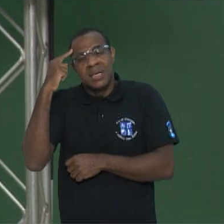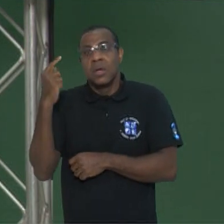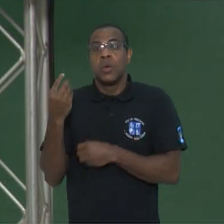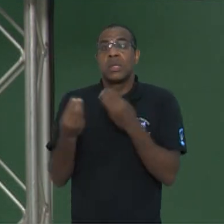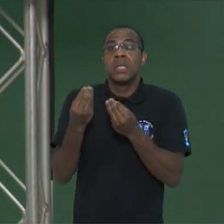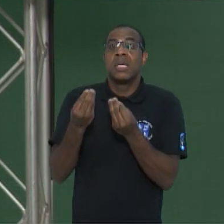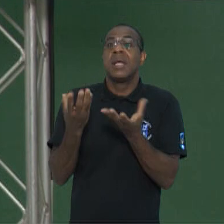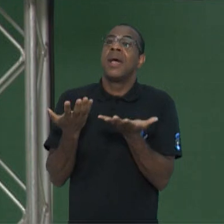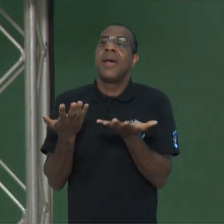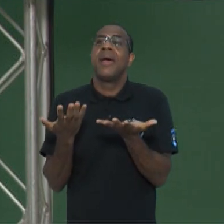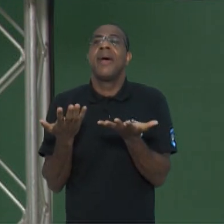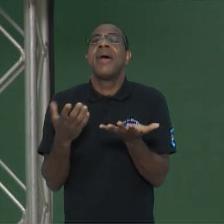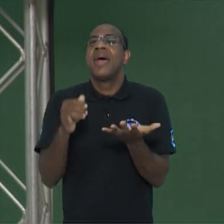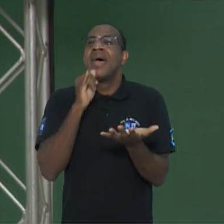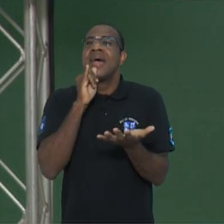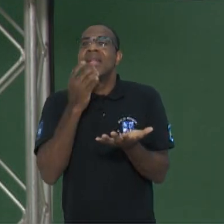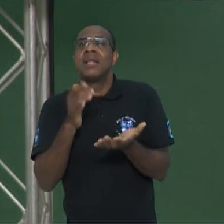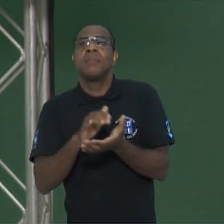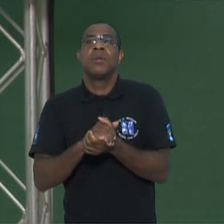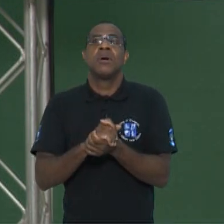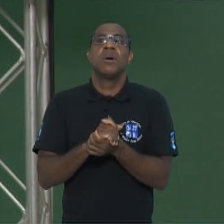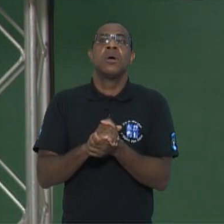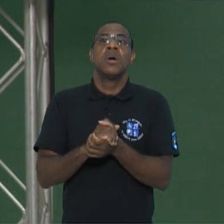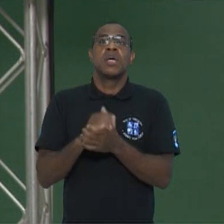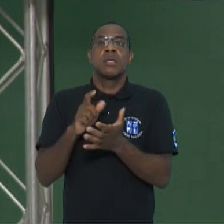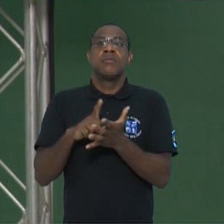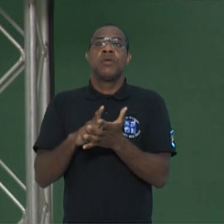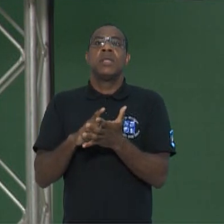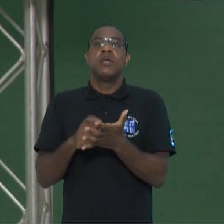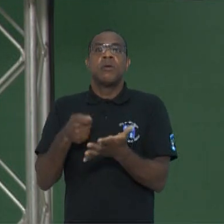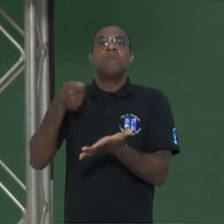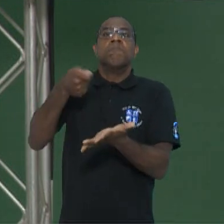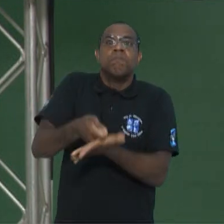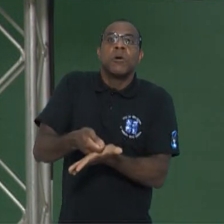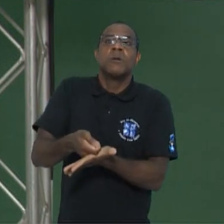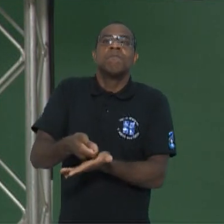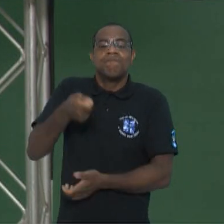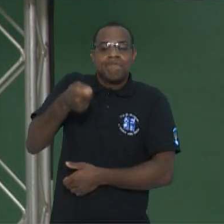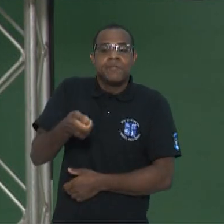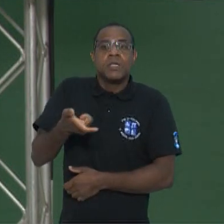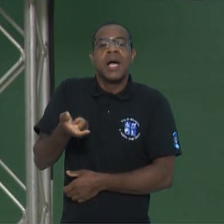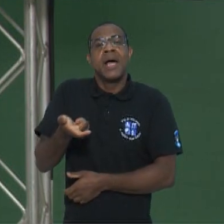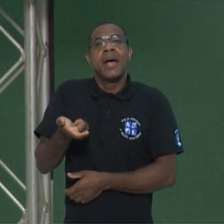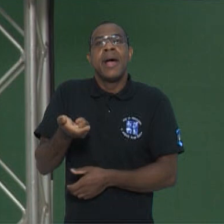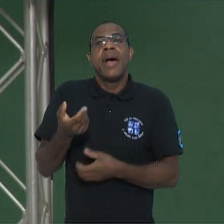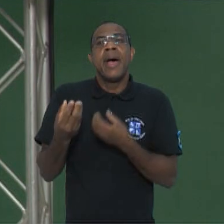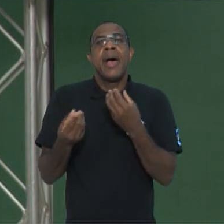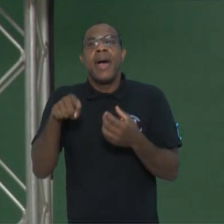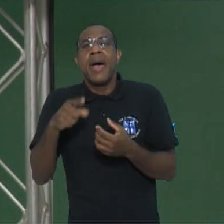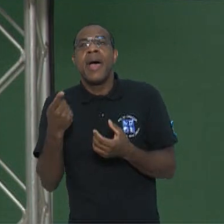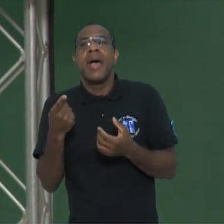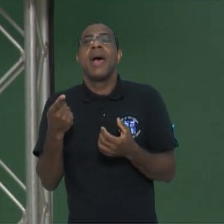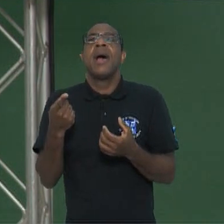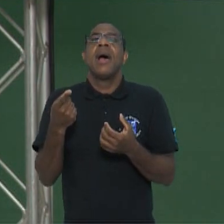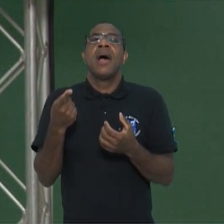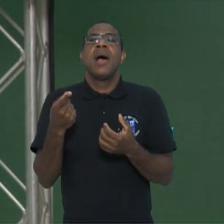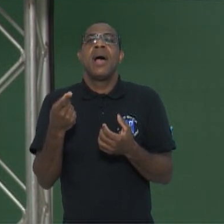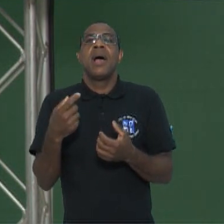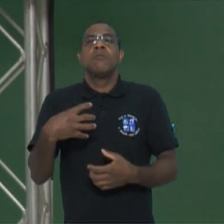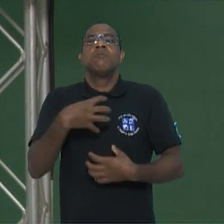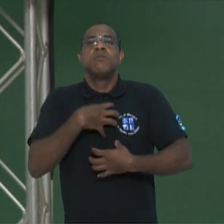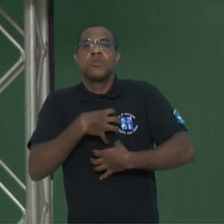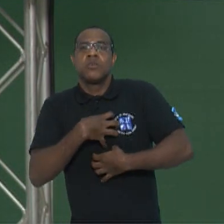de fora, que foi imposto muitas vezes, é parte agora integrante daquele modo